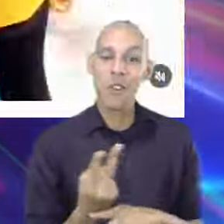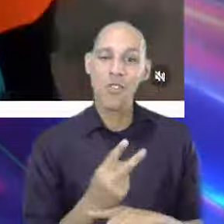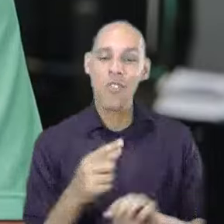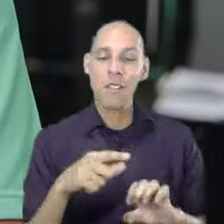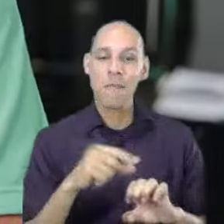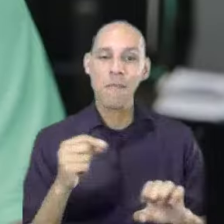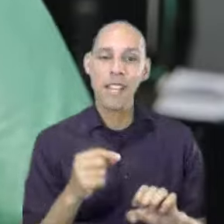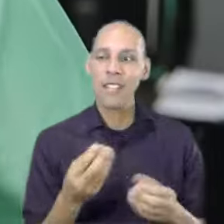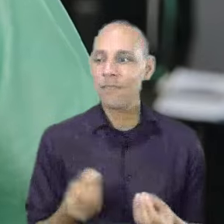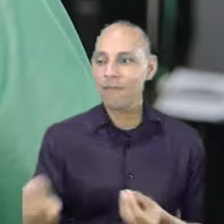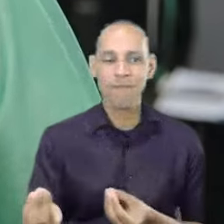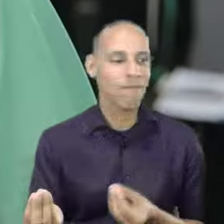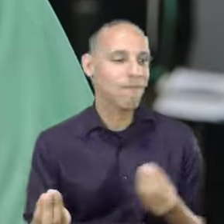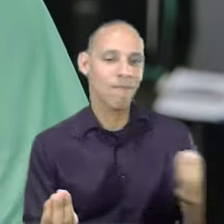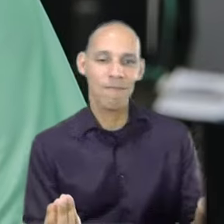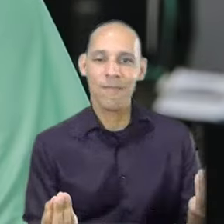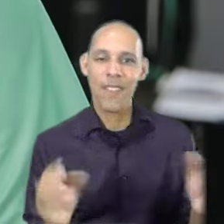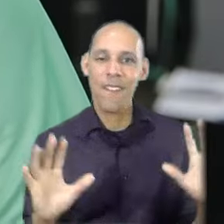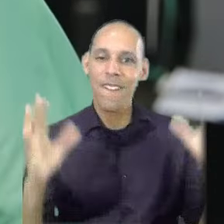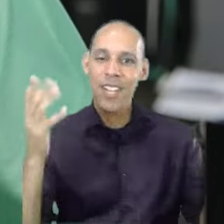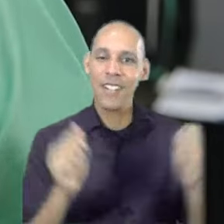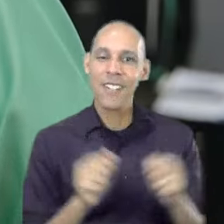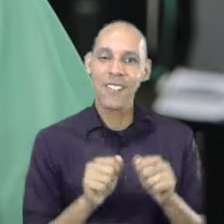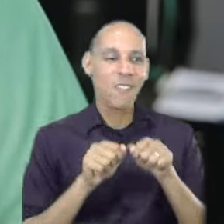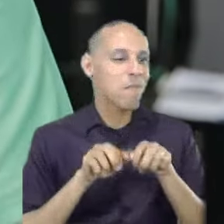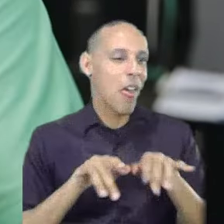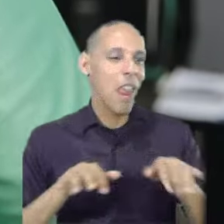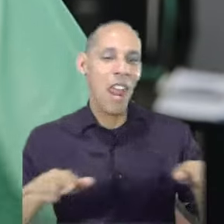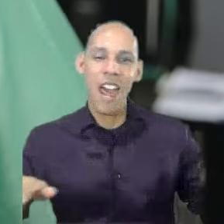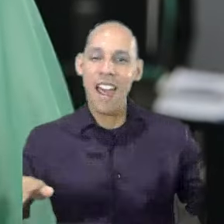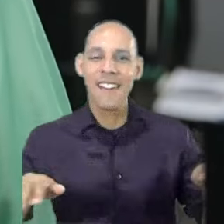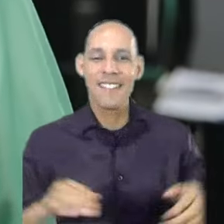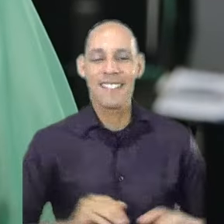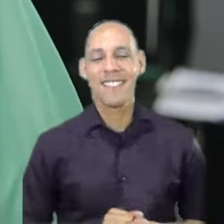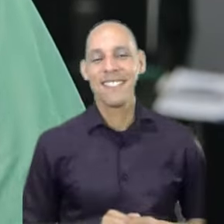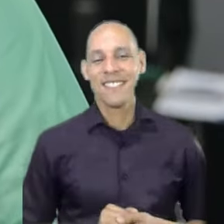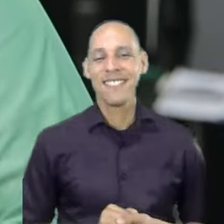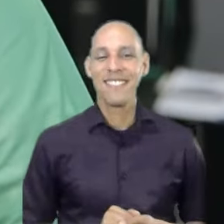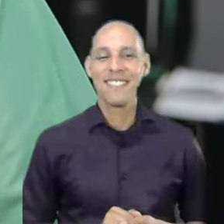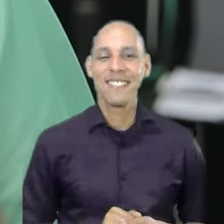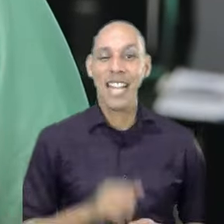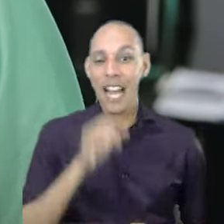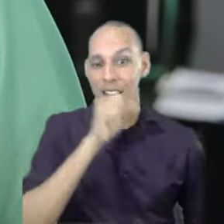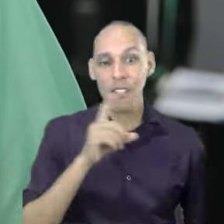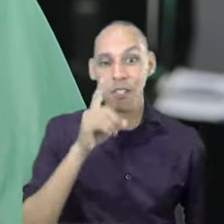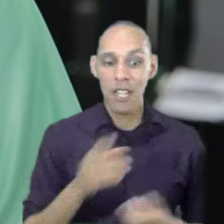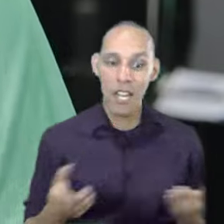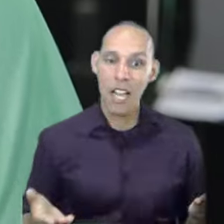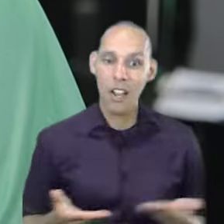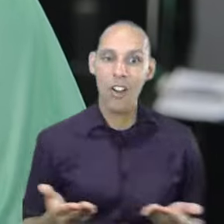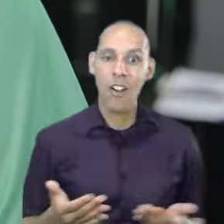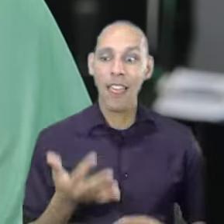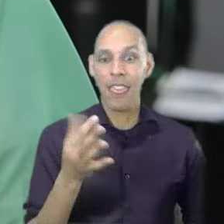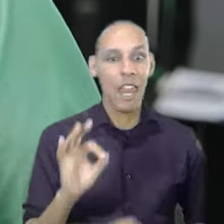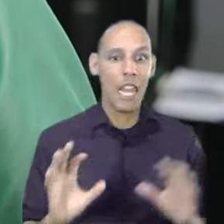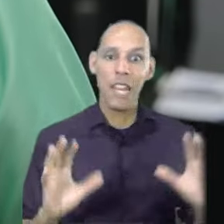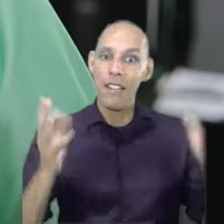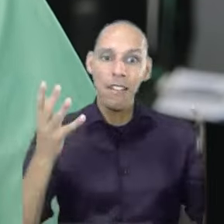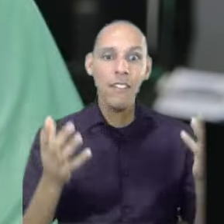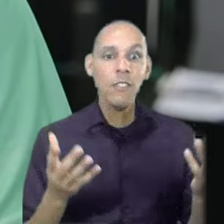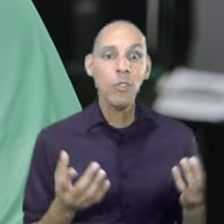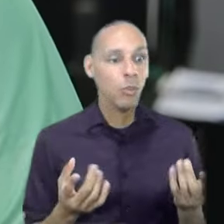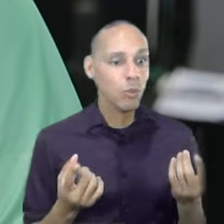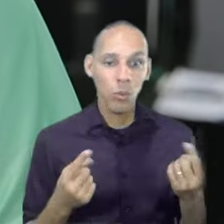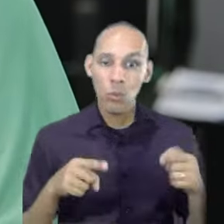façam esses eventos pelo Brasil afora aí, né? Esse final de semana agora, nós estamos aí com cerca de 10 eventos simultâneos em